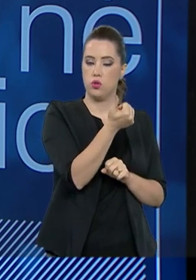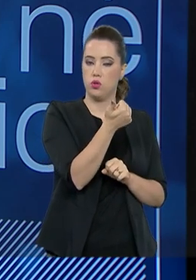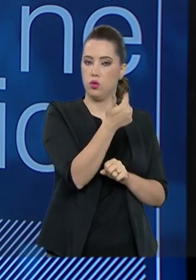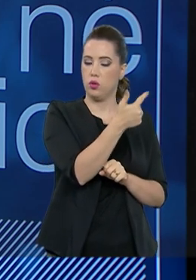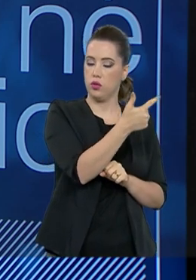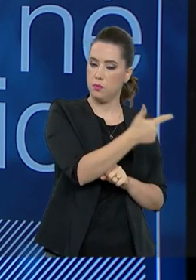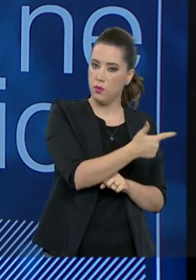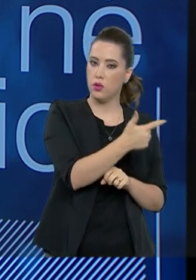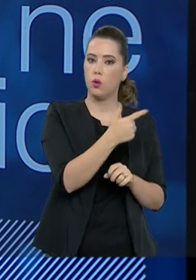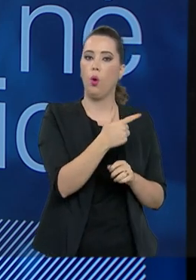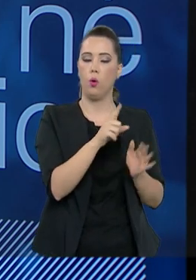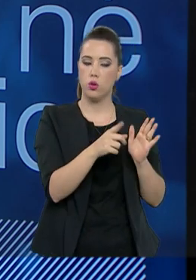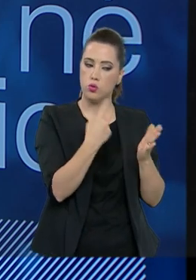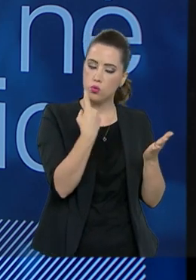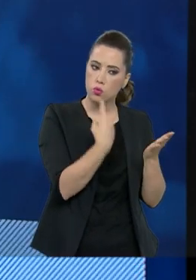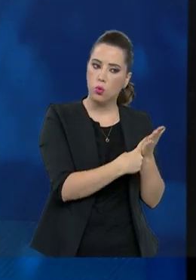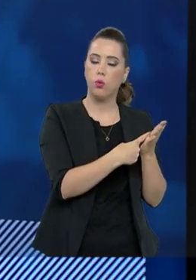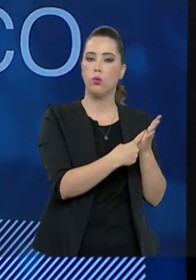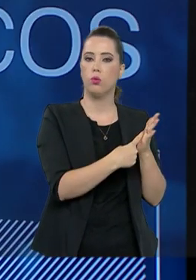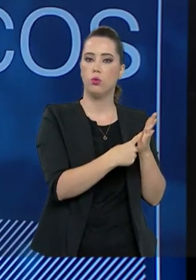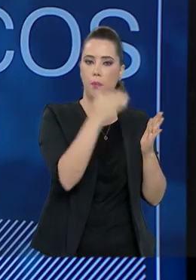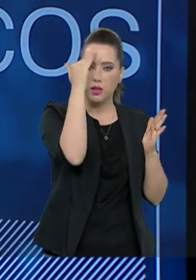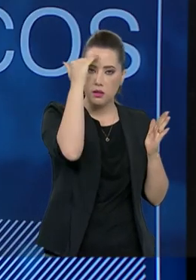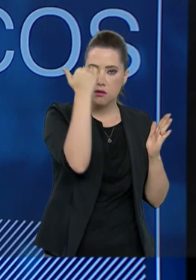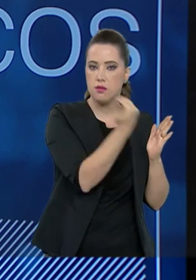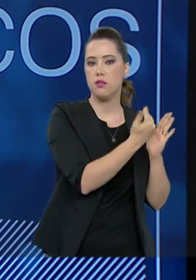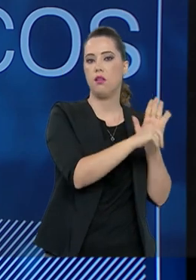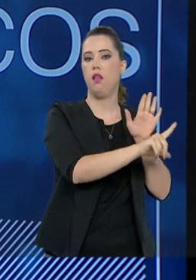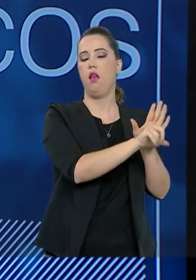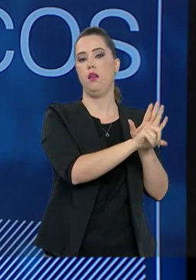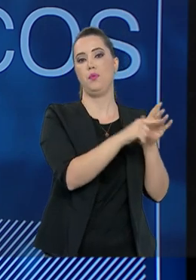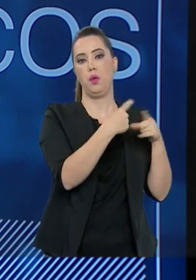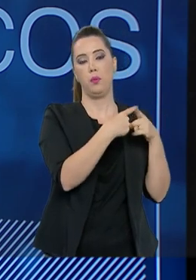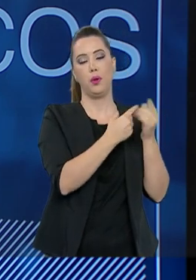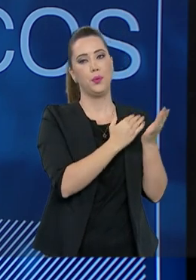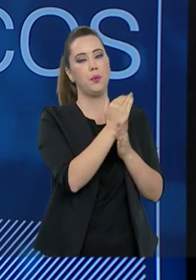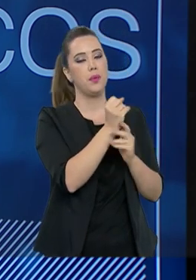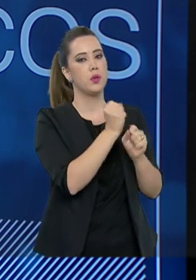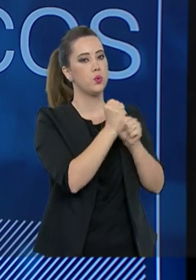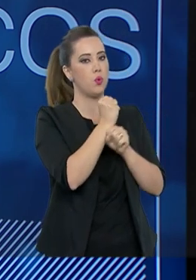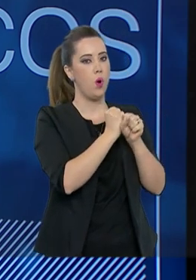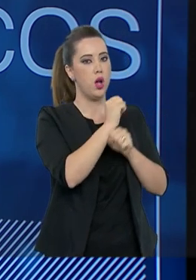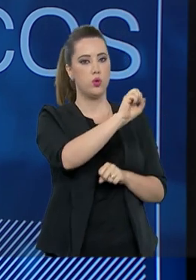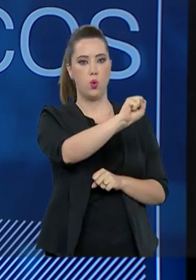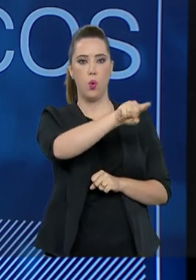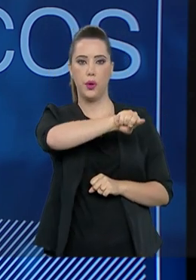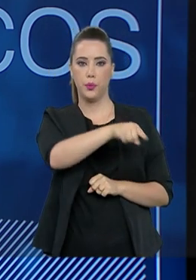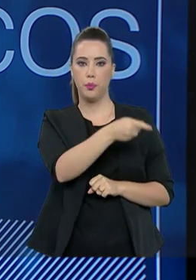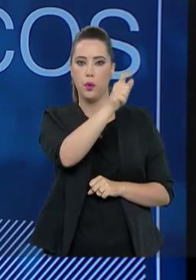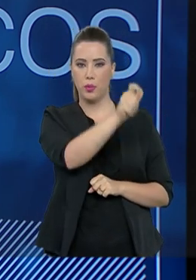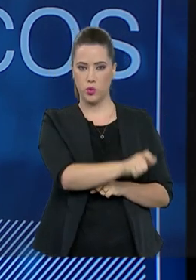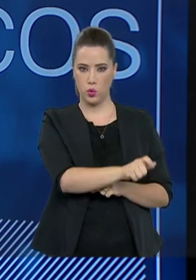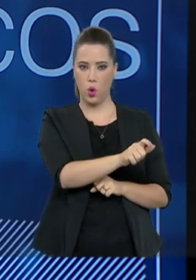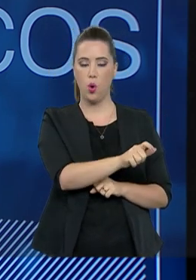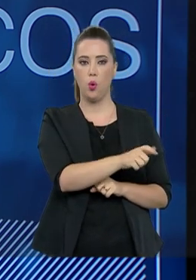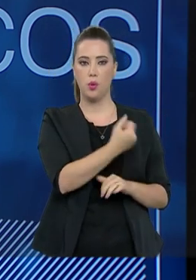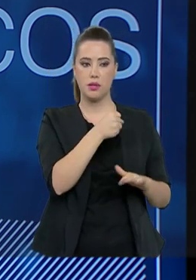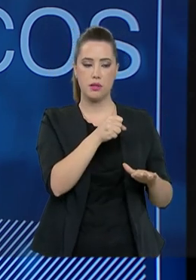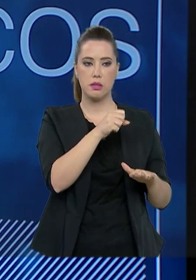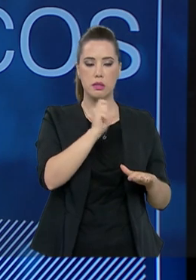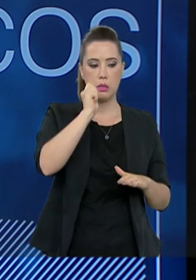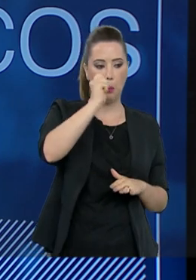da forma como deveria. No início do ano, o banco tinha aproximadamente 8 mil condenados cadastrados e